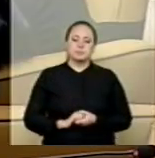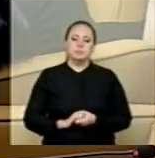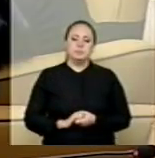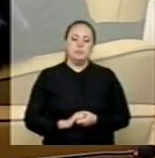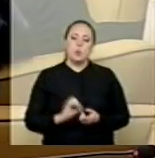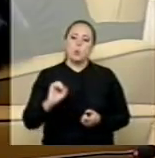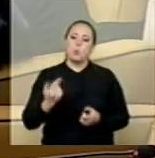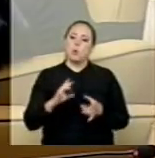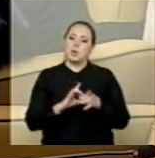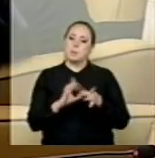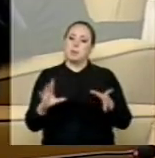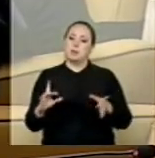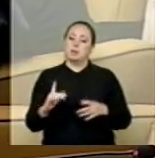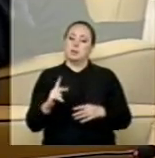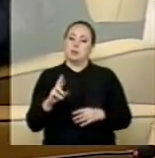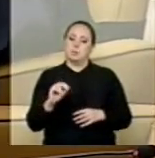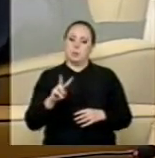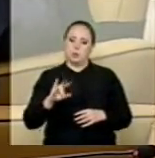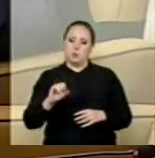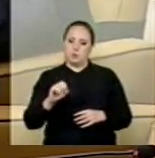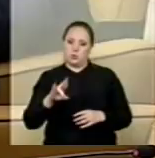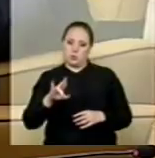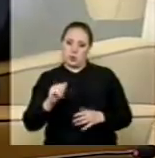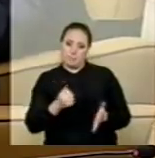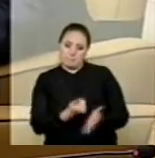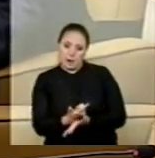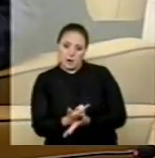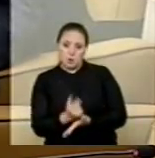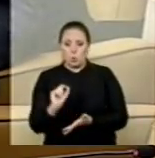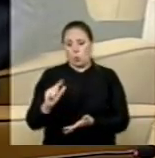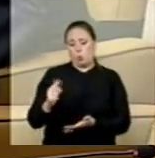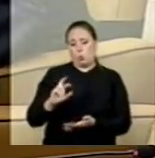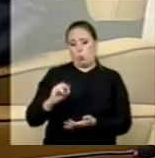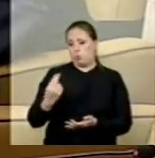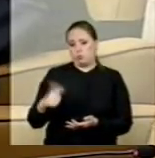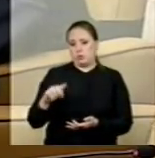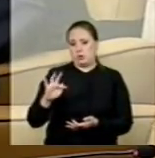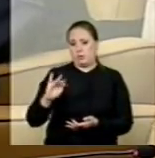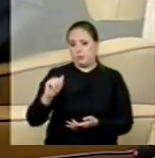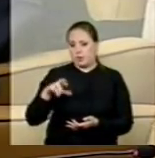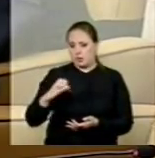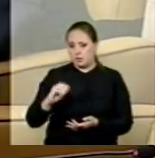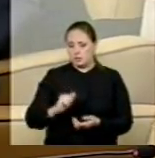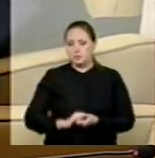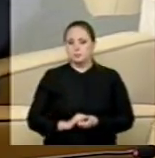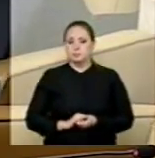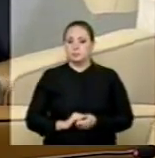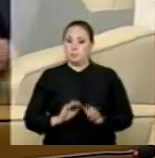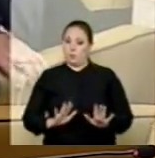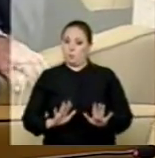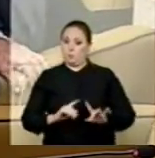liberdade provisória com ou sem fiança. Observado, vamos repetir, a